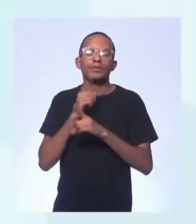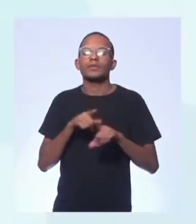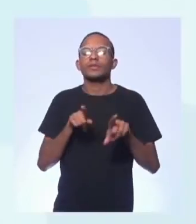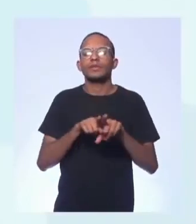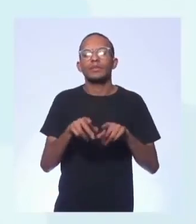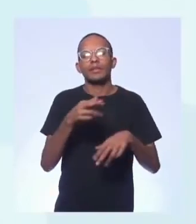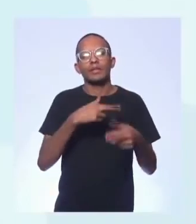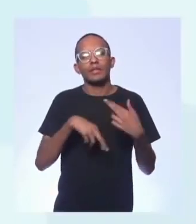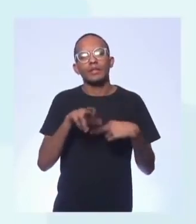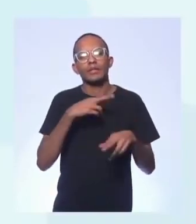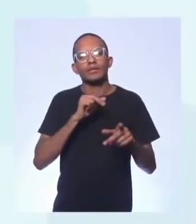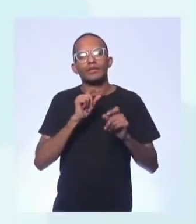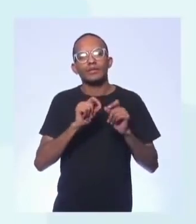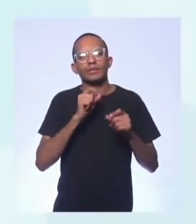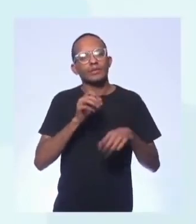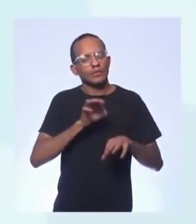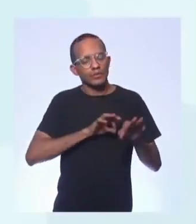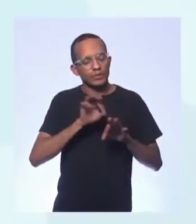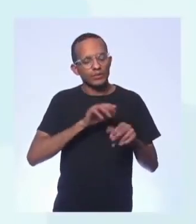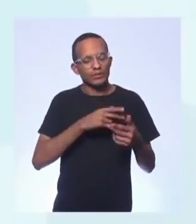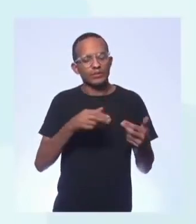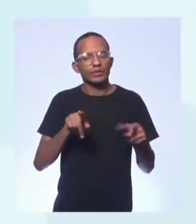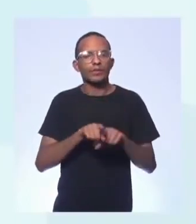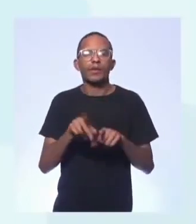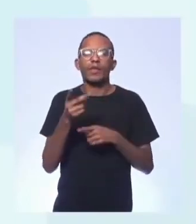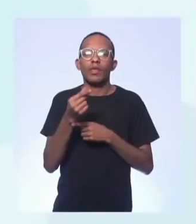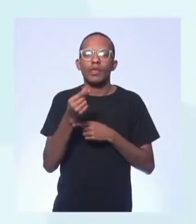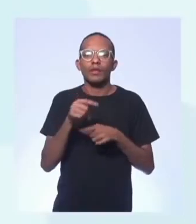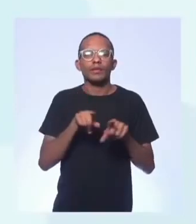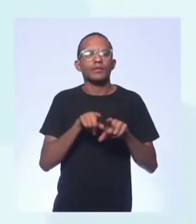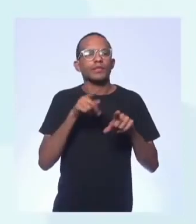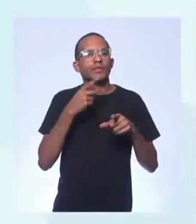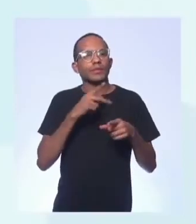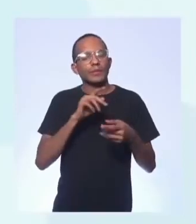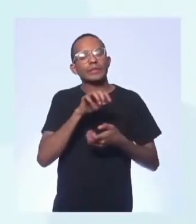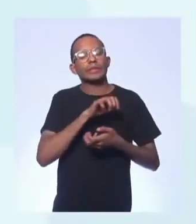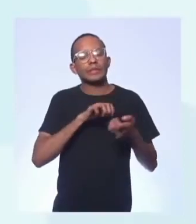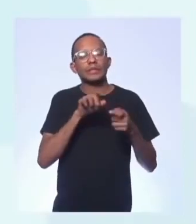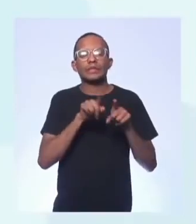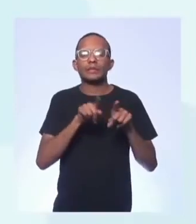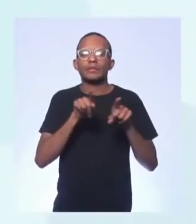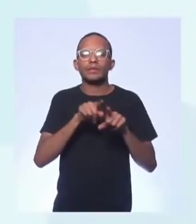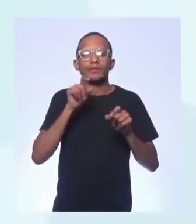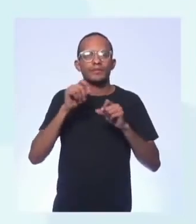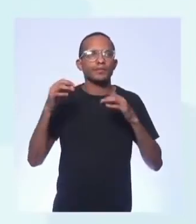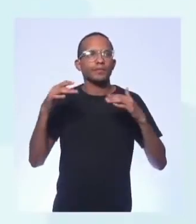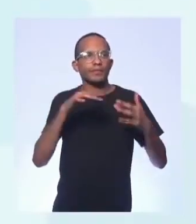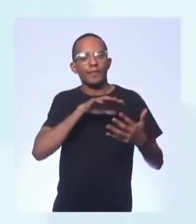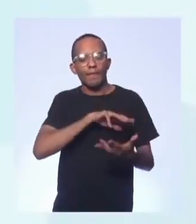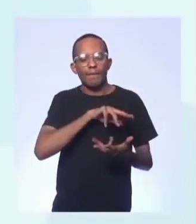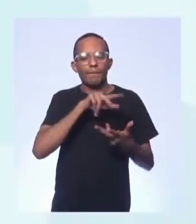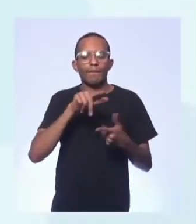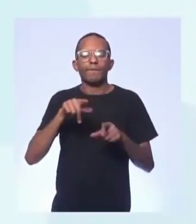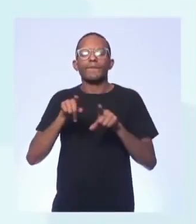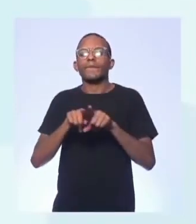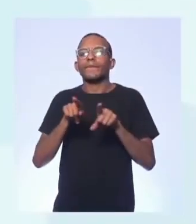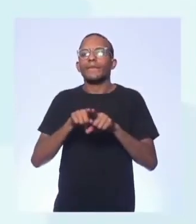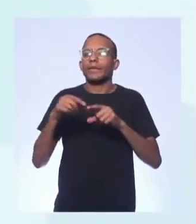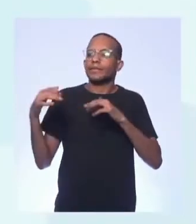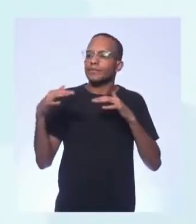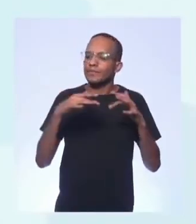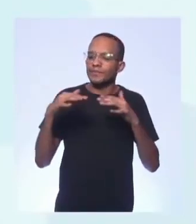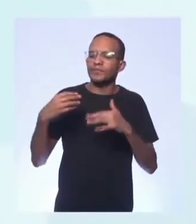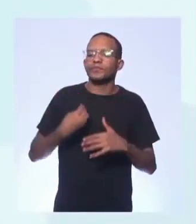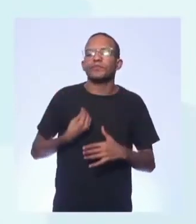e relacionar as dinâmicas do capitalismo e suas crises, os grandes conflitos mundiais, os